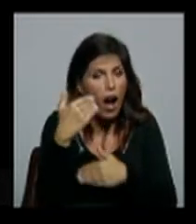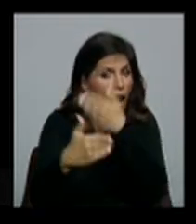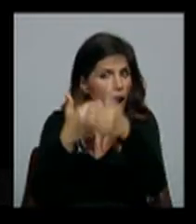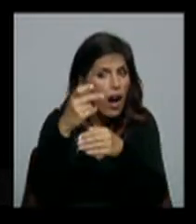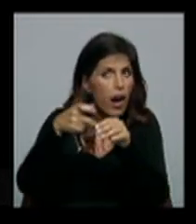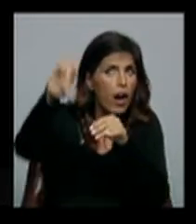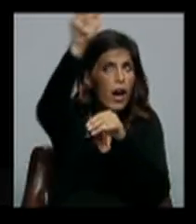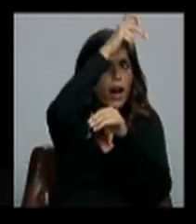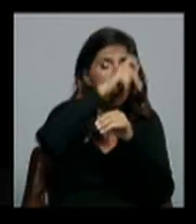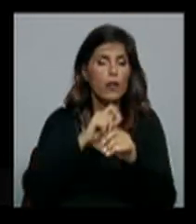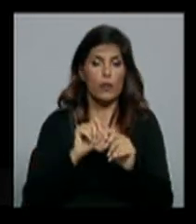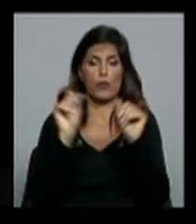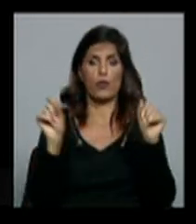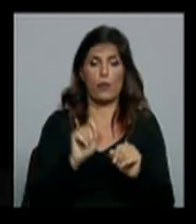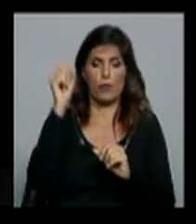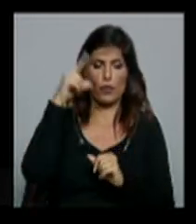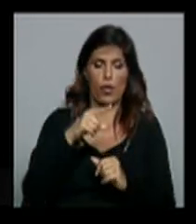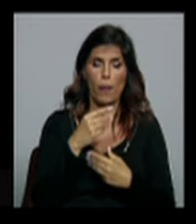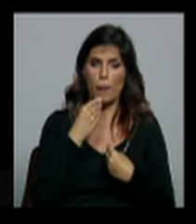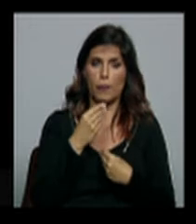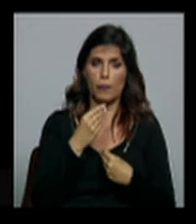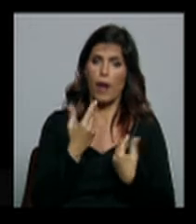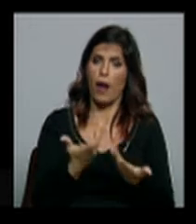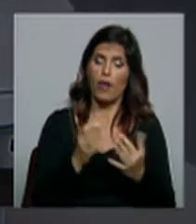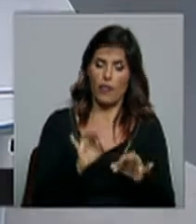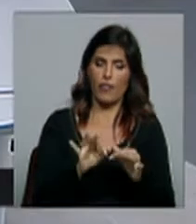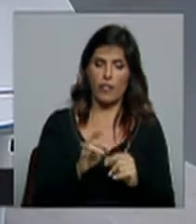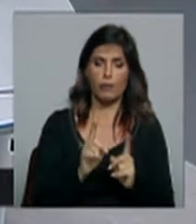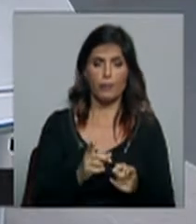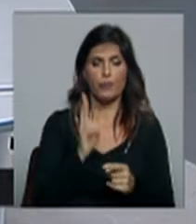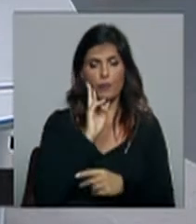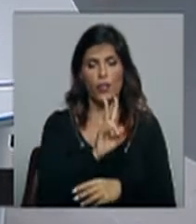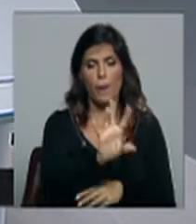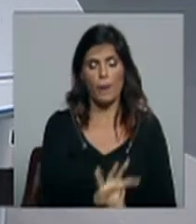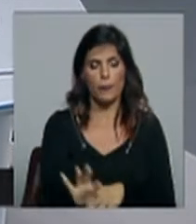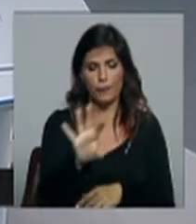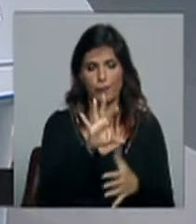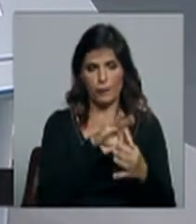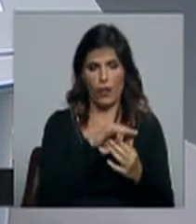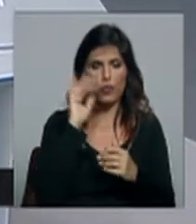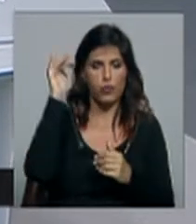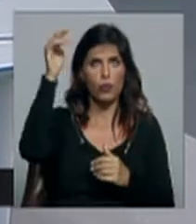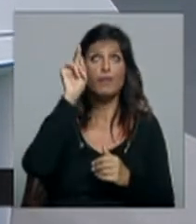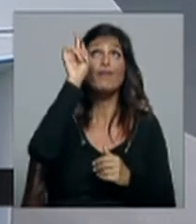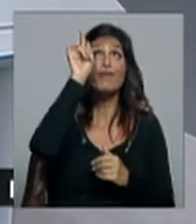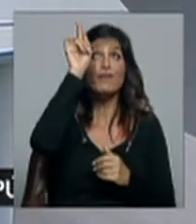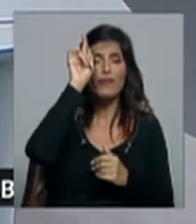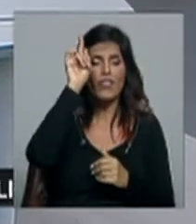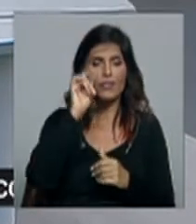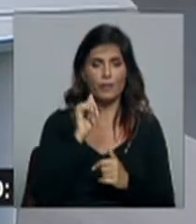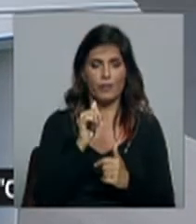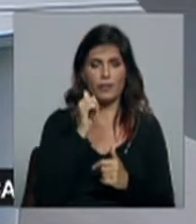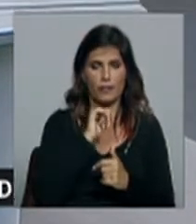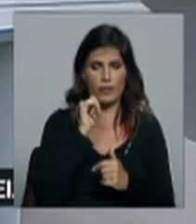maneira vagabunda o nosso sistema solar. Miguel, para terminar, as imagens sobre o futuro lá em cima, nos Açores.